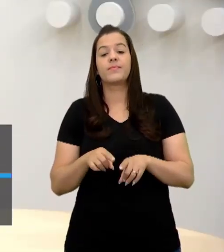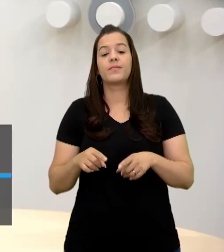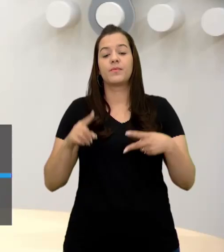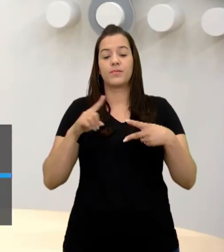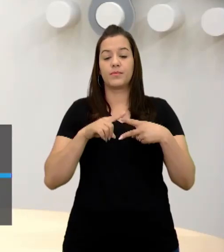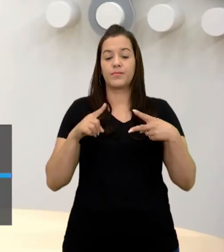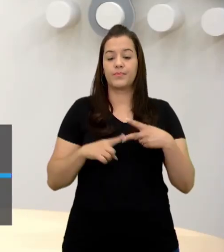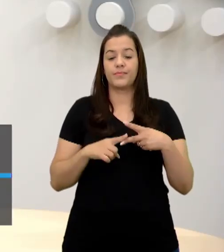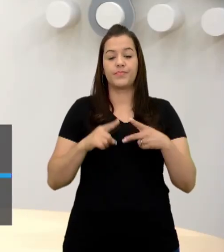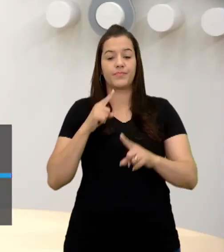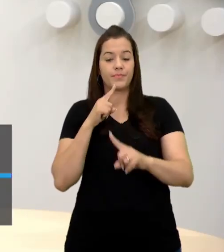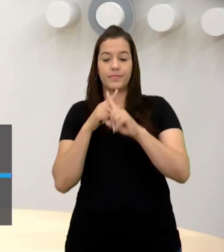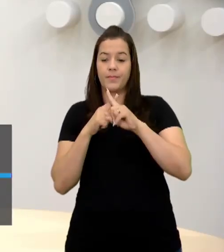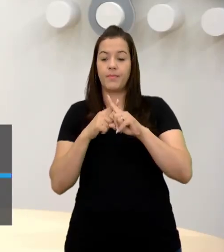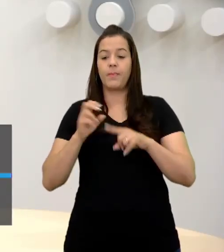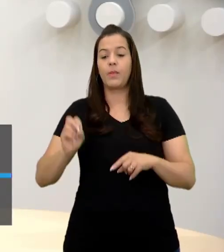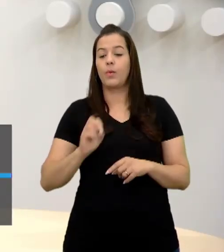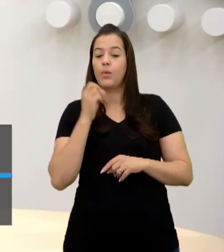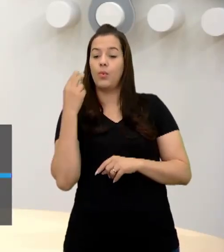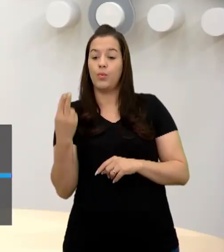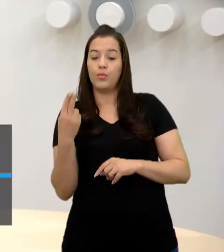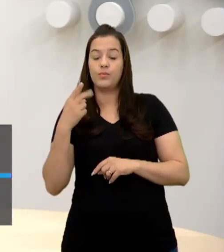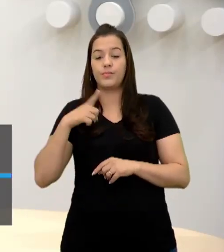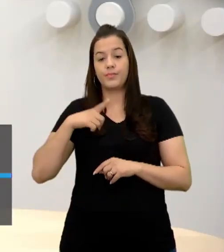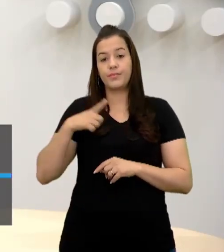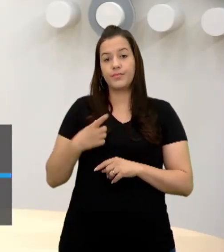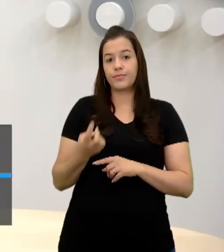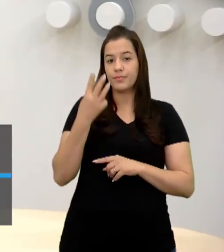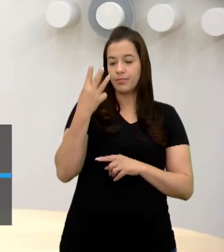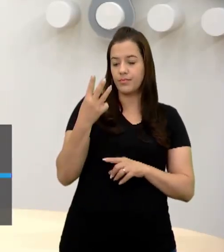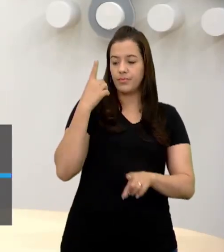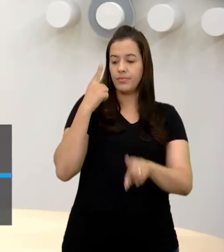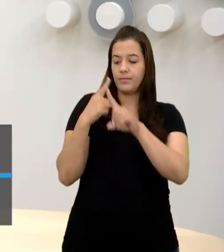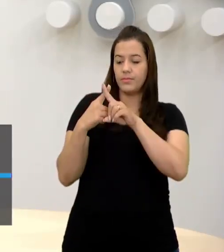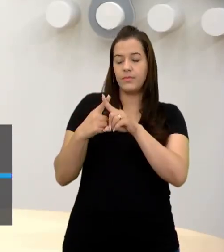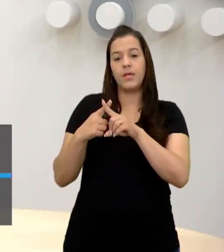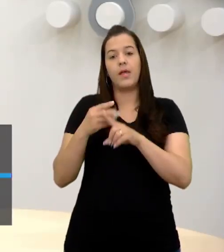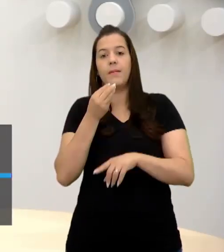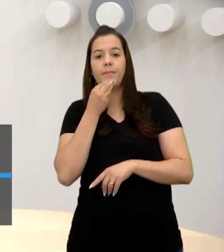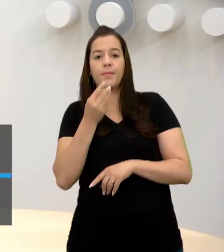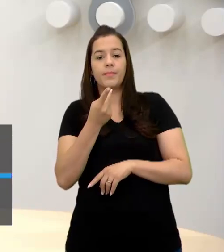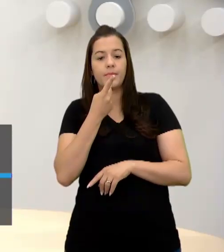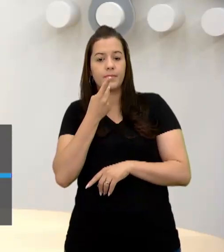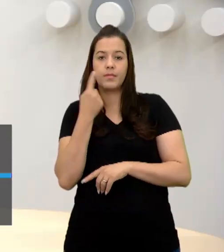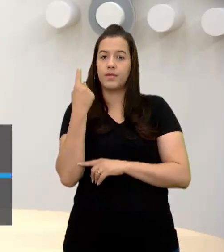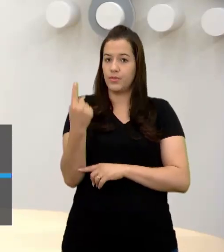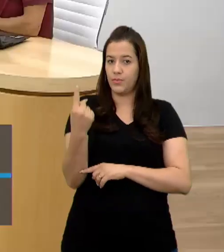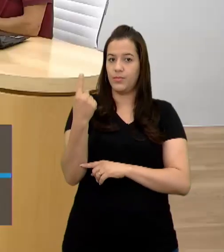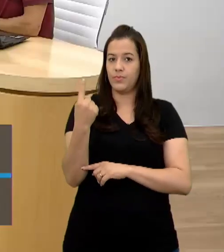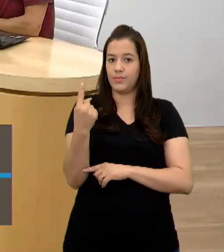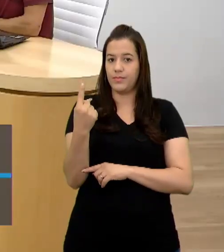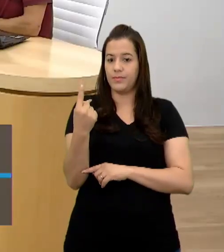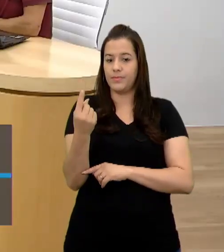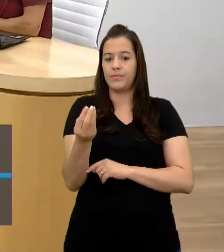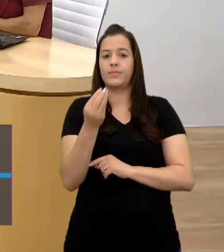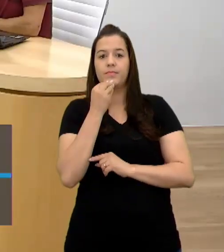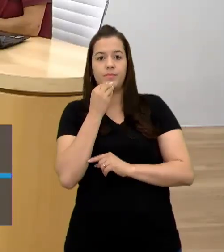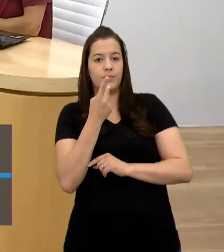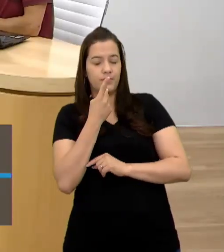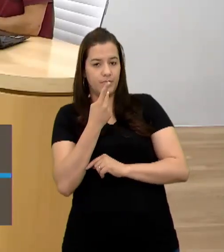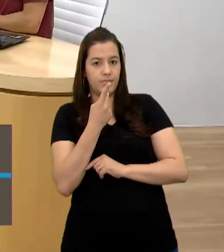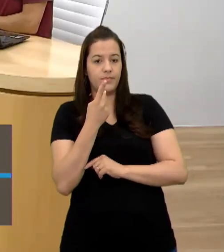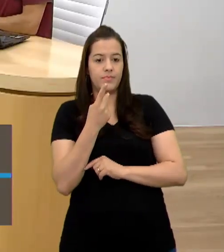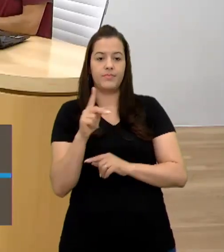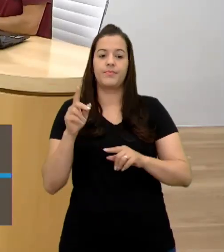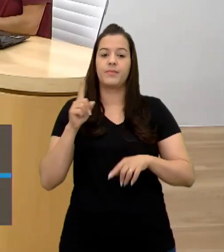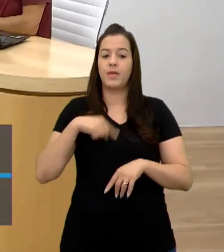vezes. Tá? Exatamente. Ou, tá, se eu lançar 3 vezes, a probabilidade é de 1. Probabilidade. Não a certeza. Pode ser que